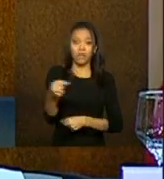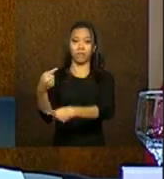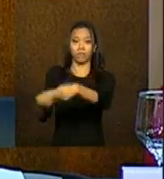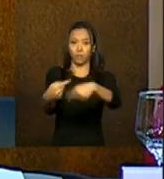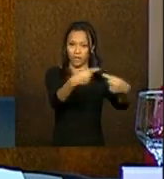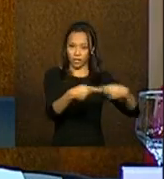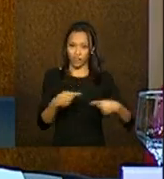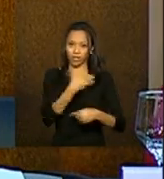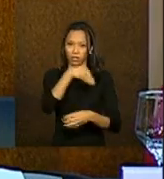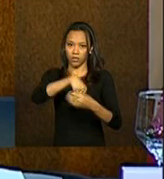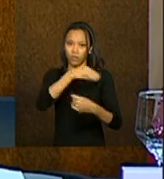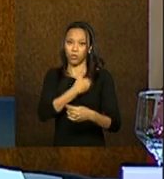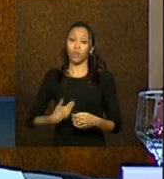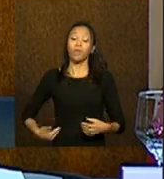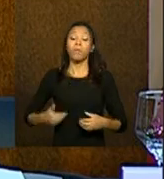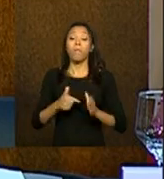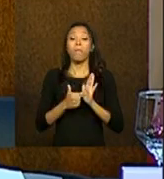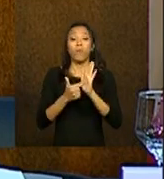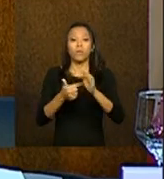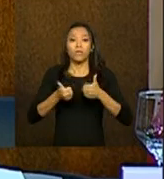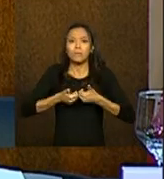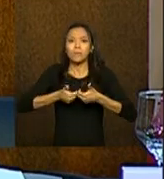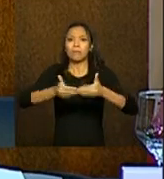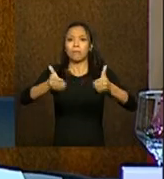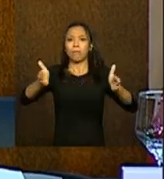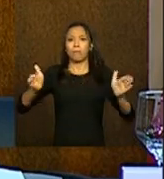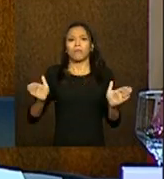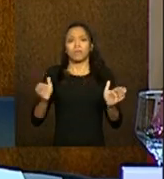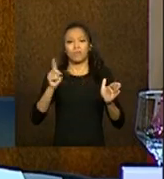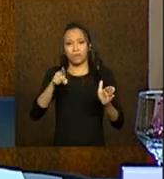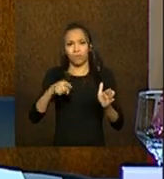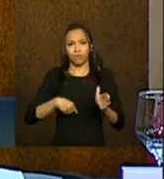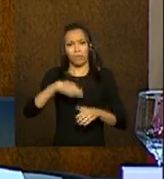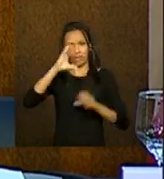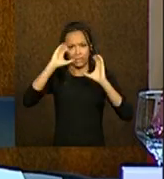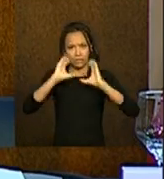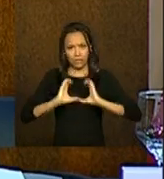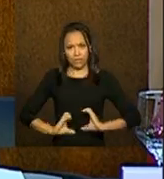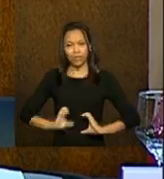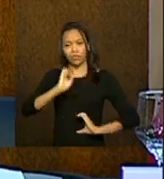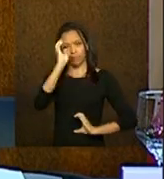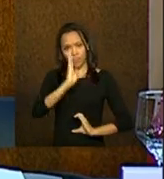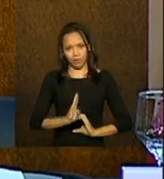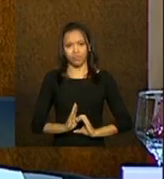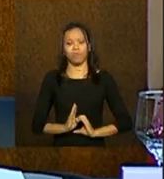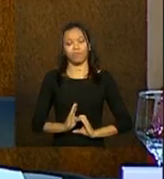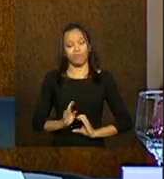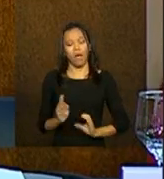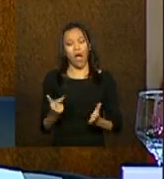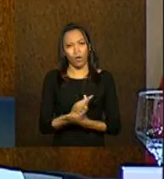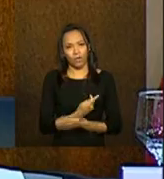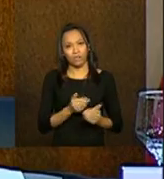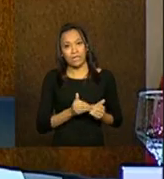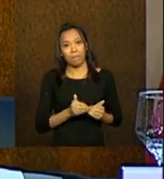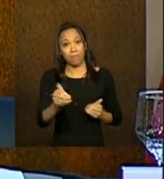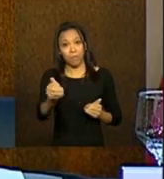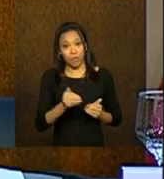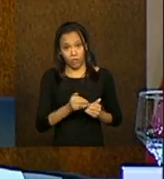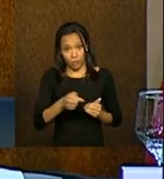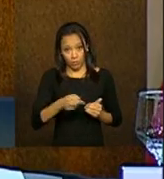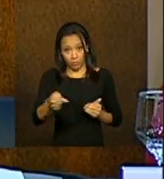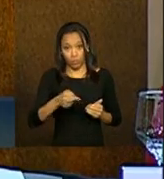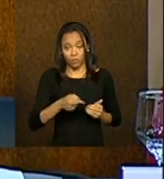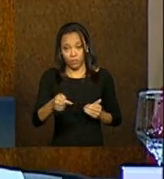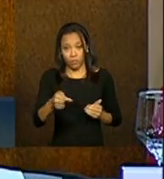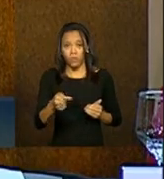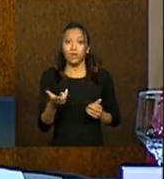que uma inédita expansão dos direitos da cidadania brasileira ocorreu eh nesse período. Eh,